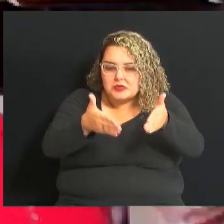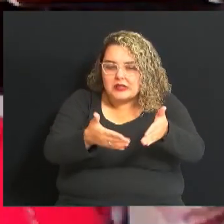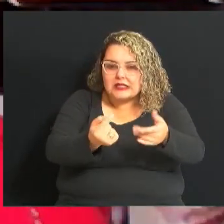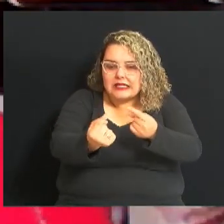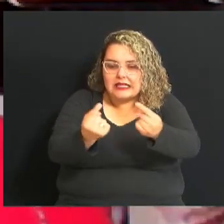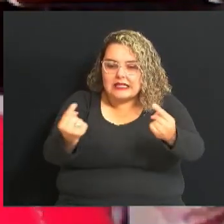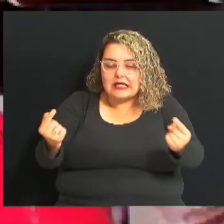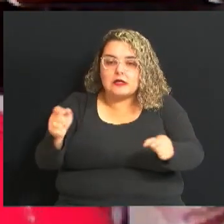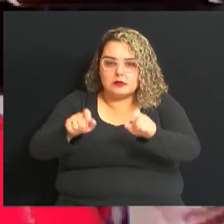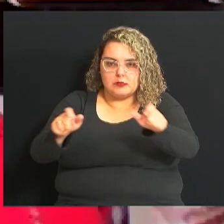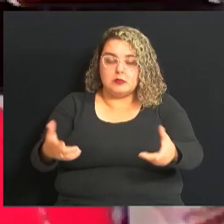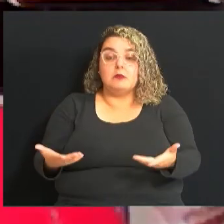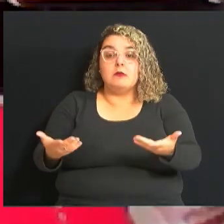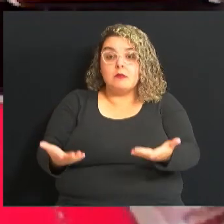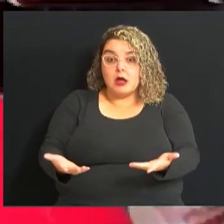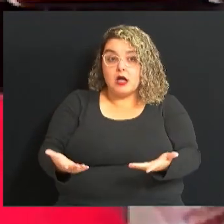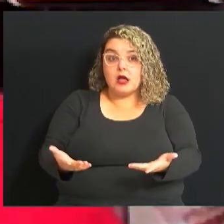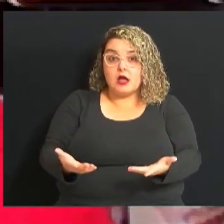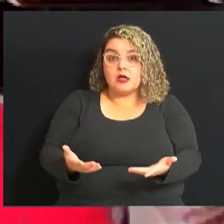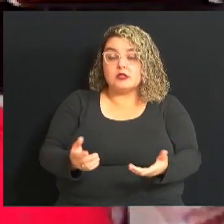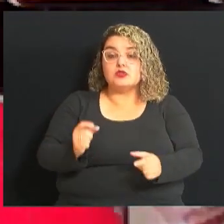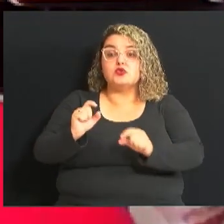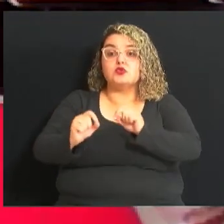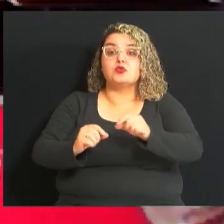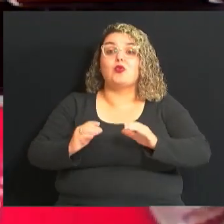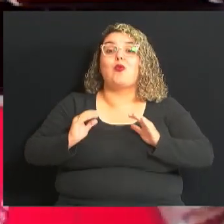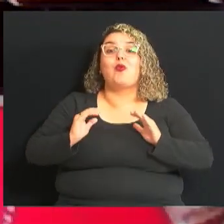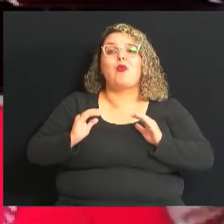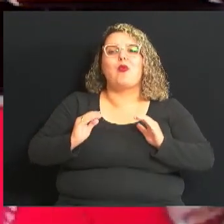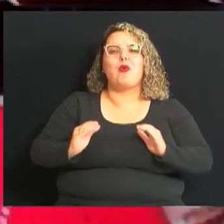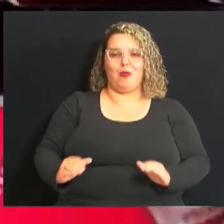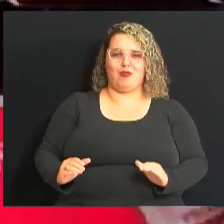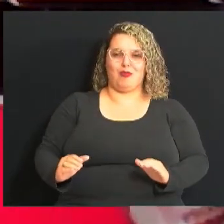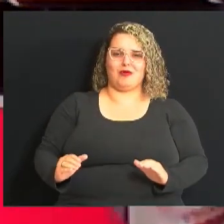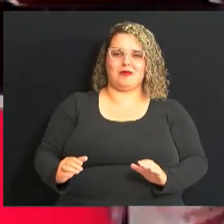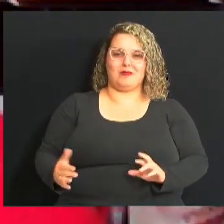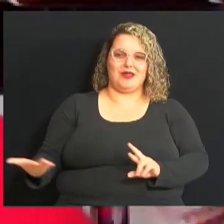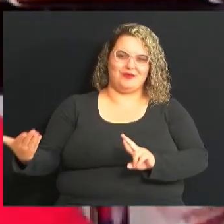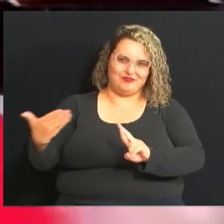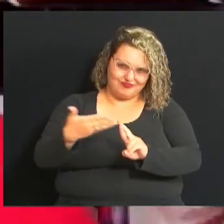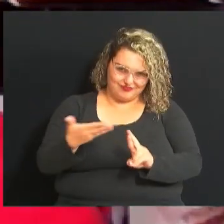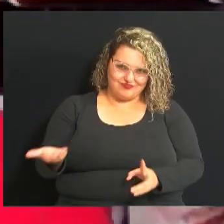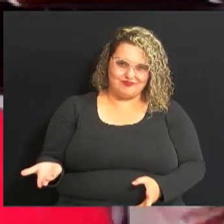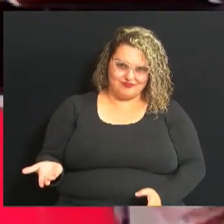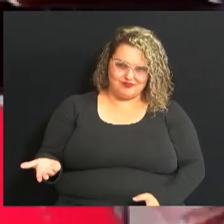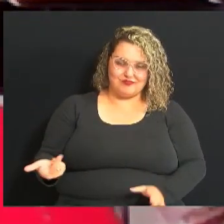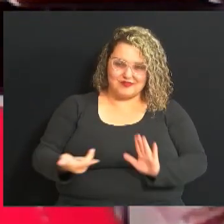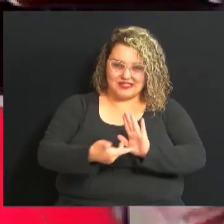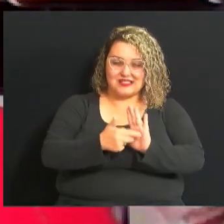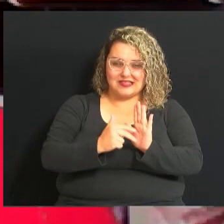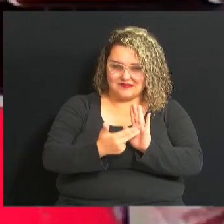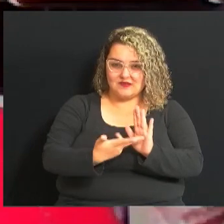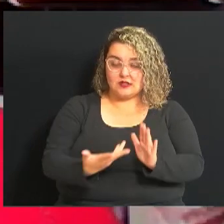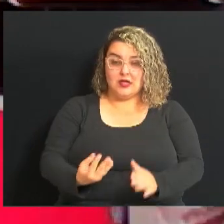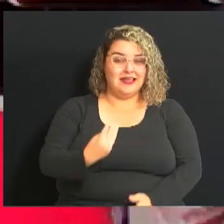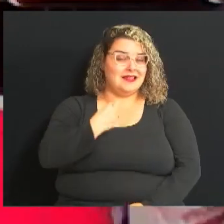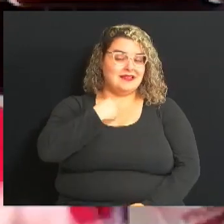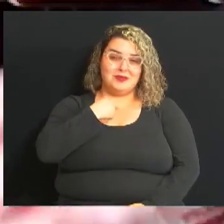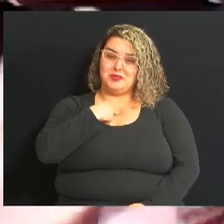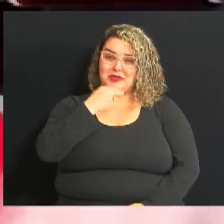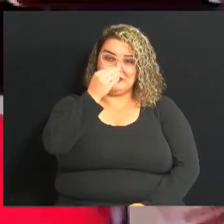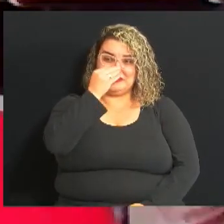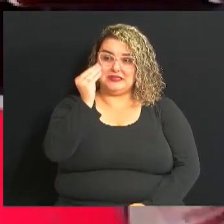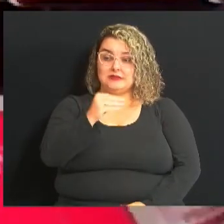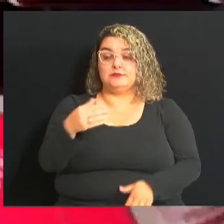mas naquilo que a conduta dela representa, não é? A gente não pode ignorar.